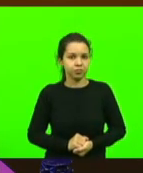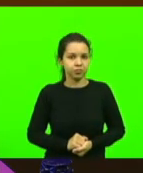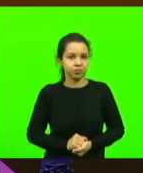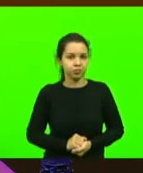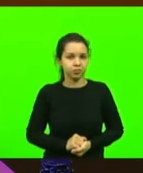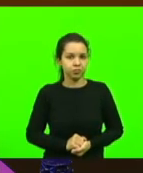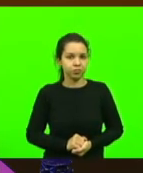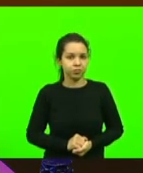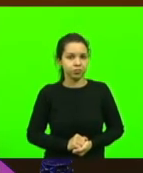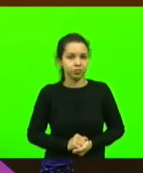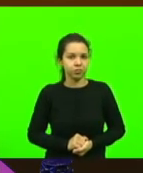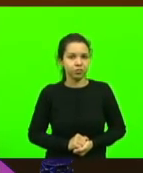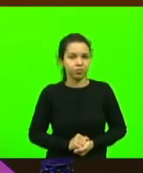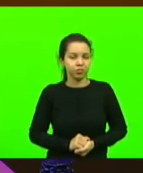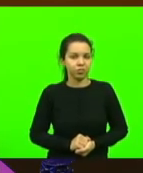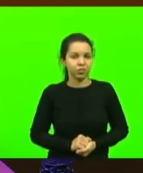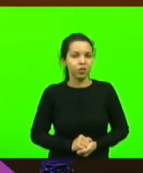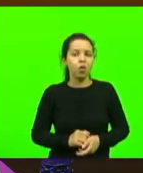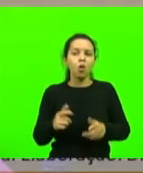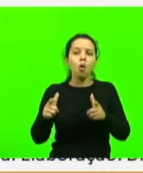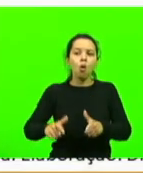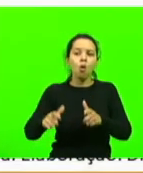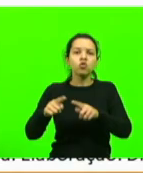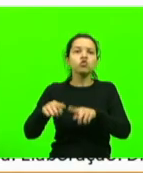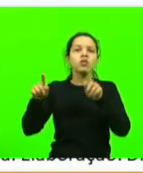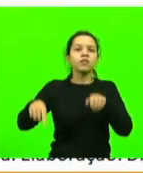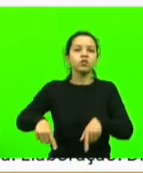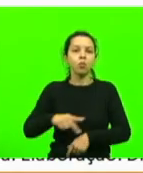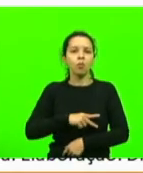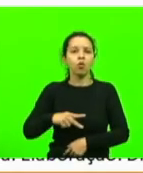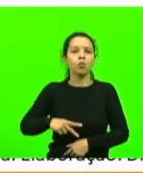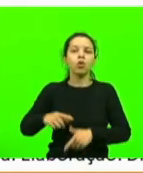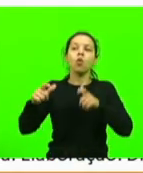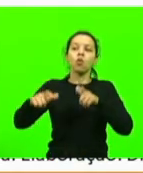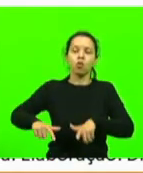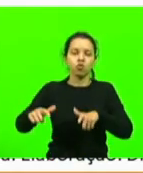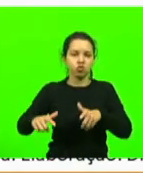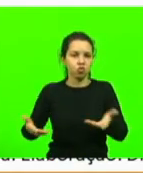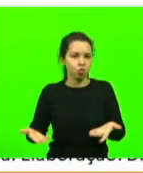é porque onde onde estão os servidores públicos hoje